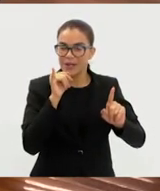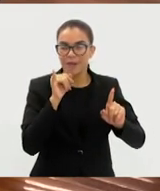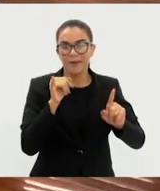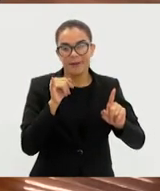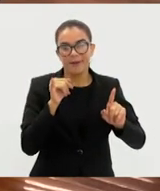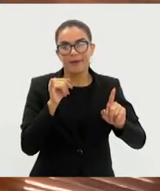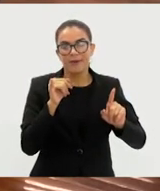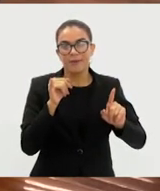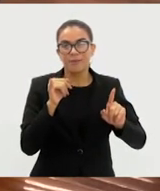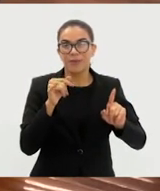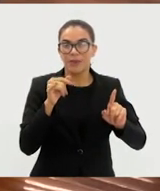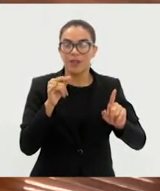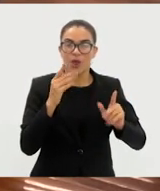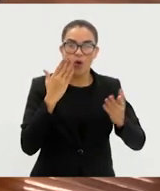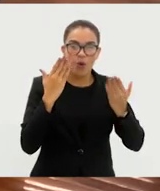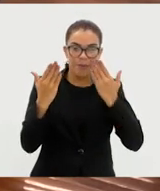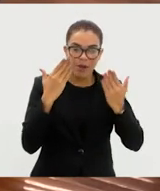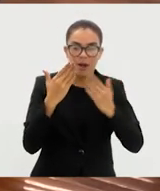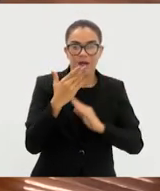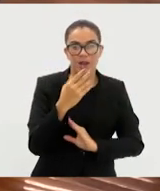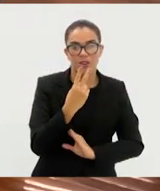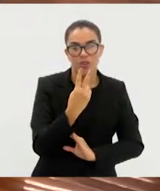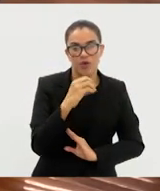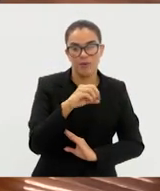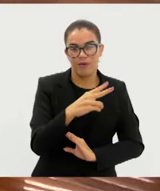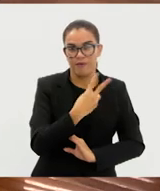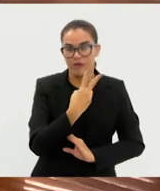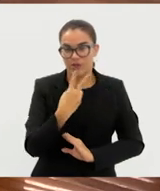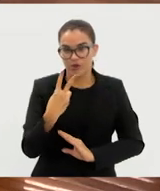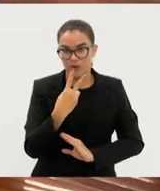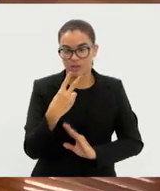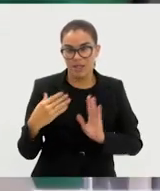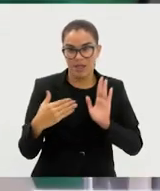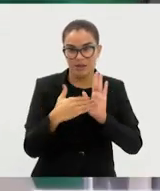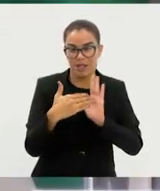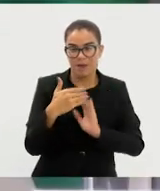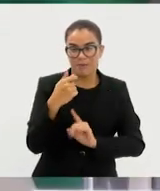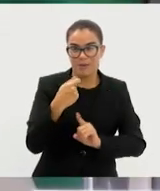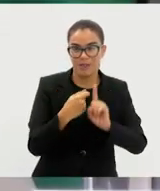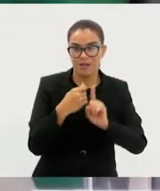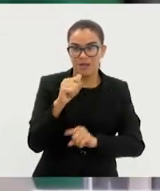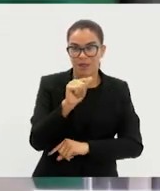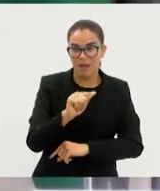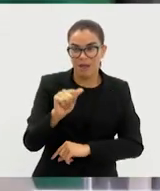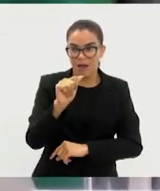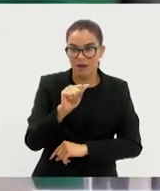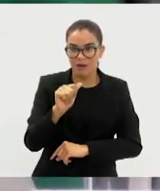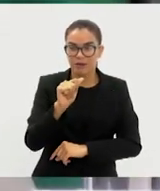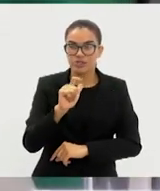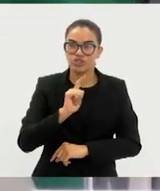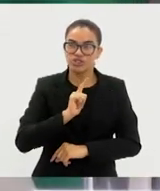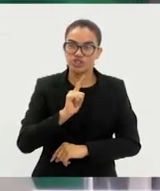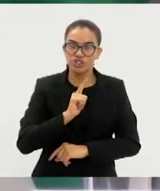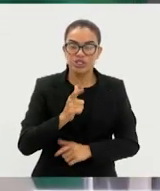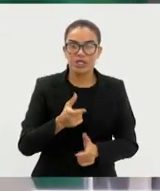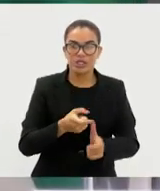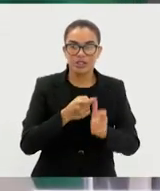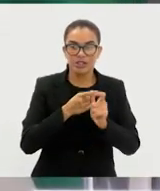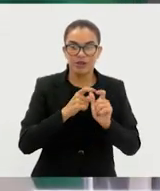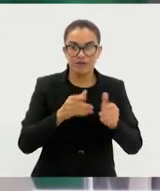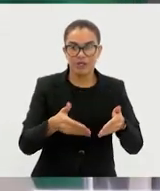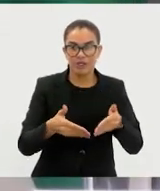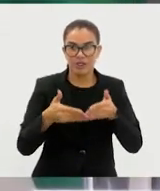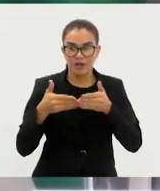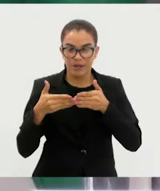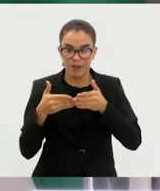de 2022, até agosto de 2022, a gente estava com a dívida suspensa, a partir de agosto de 2022